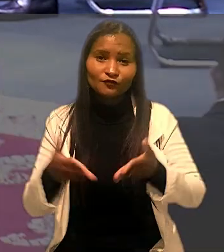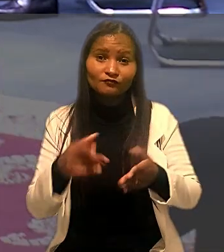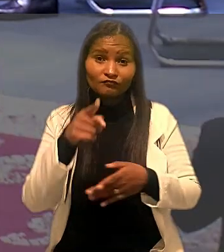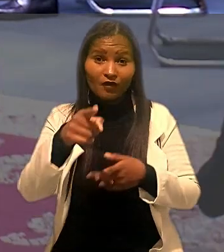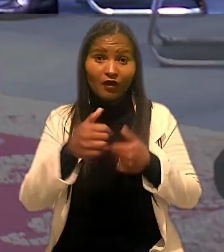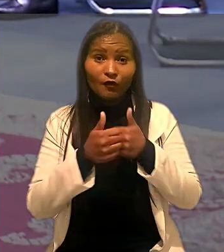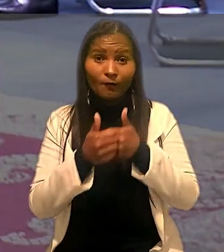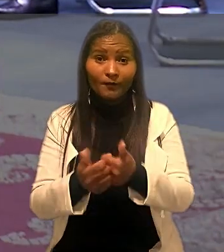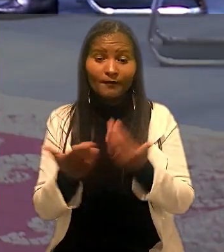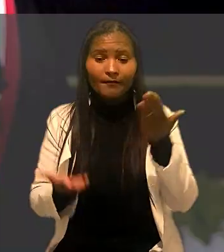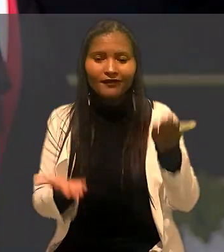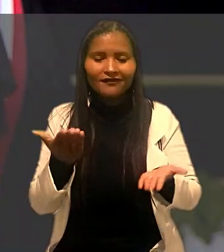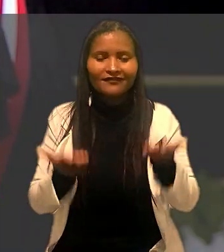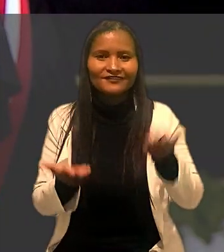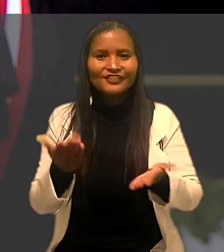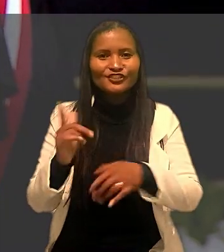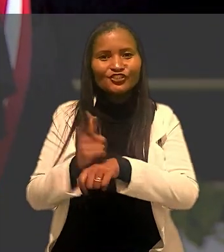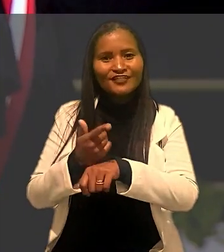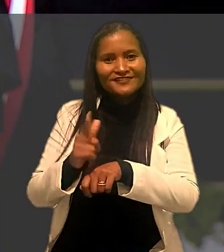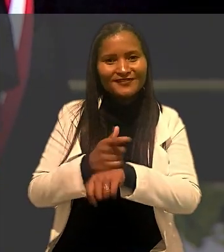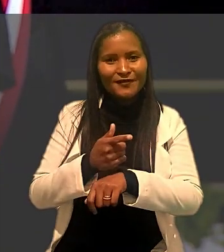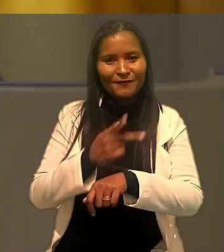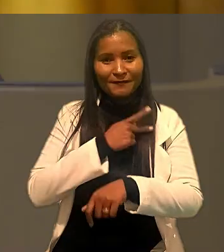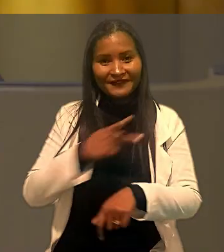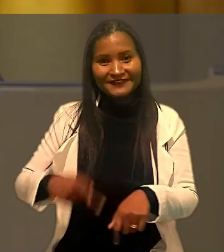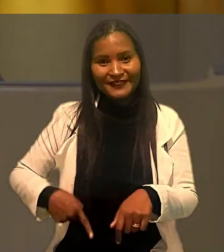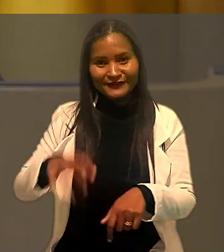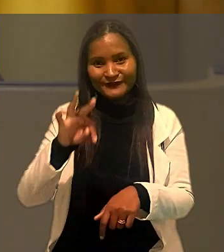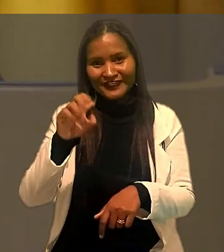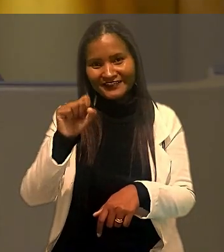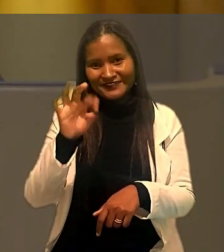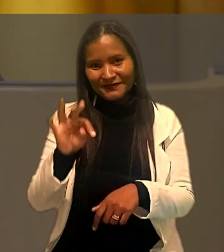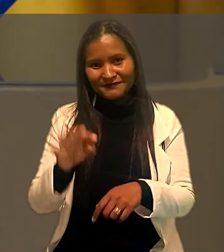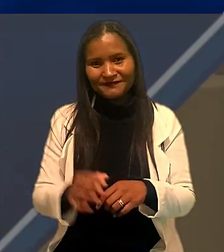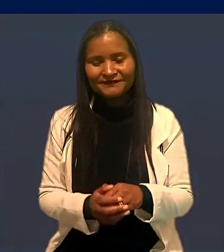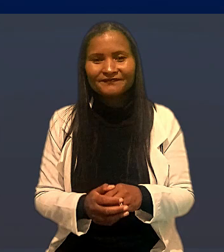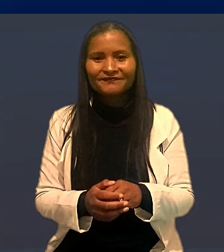de hoje, você acompanha um balanço da gestão da presidência do TST.